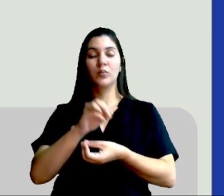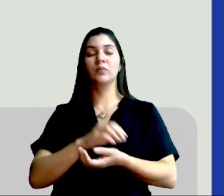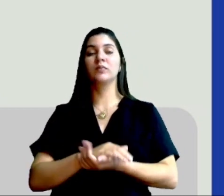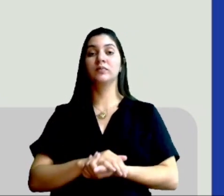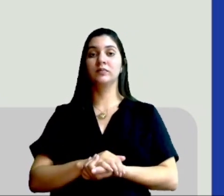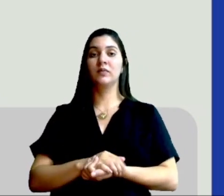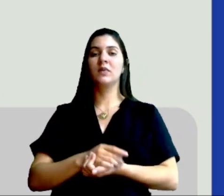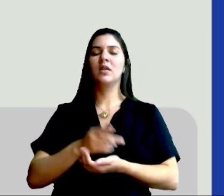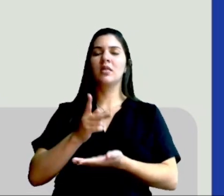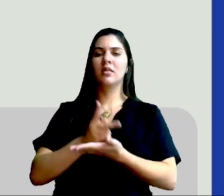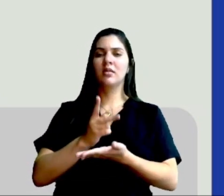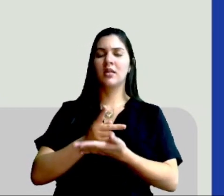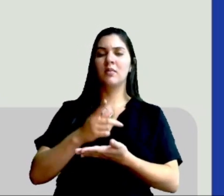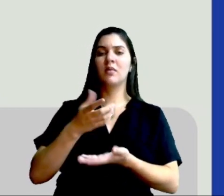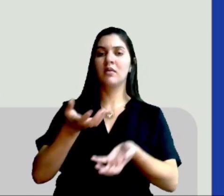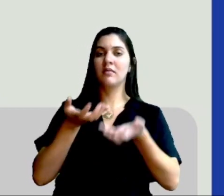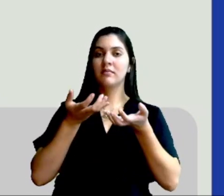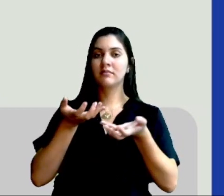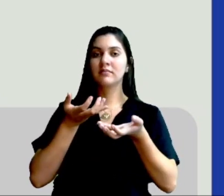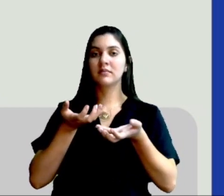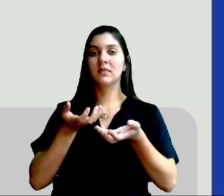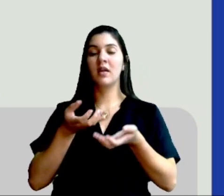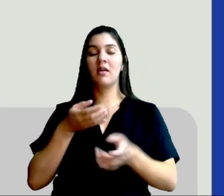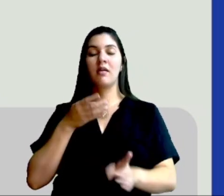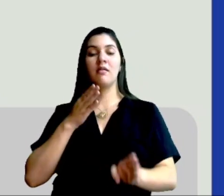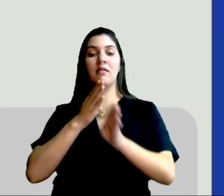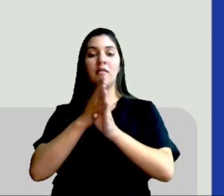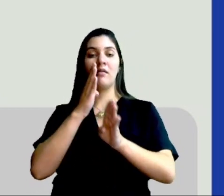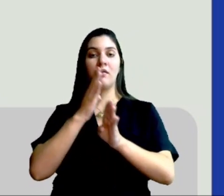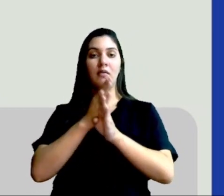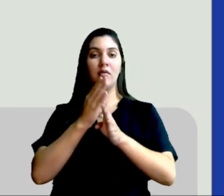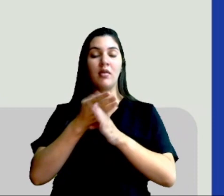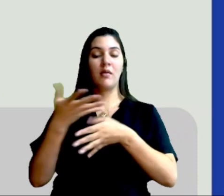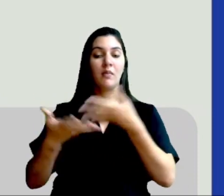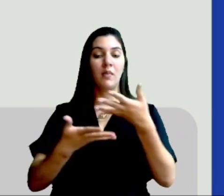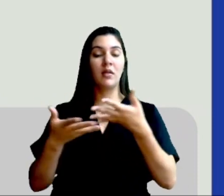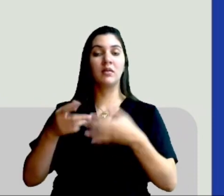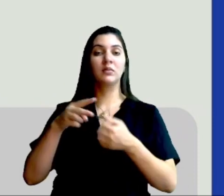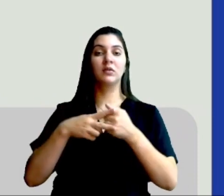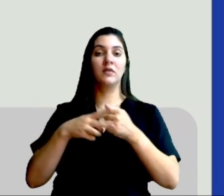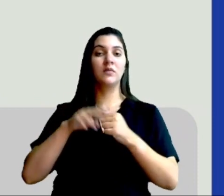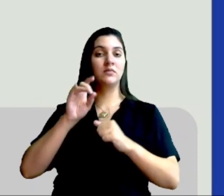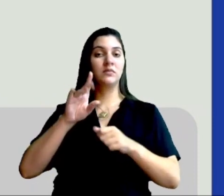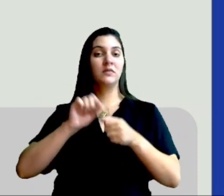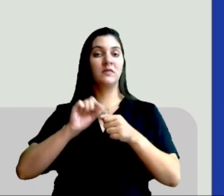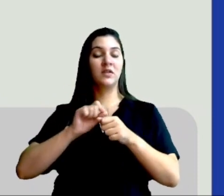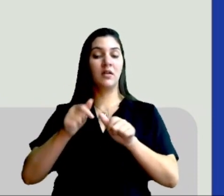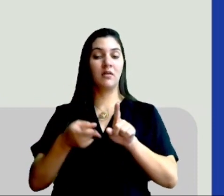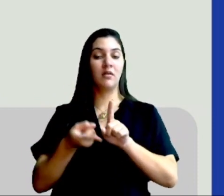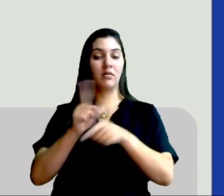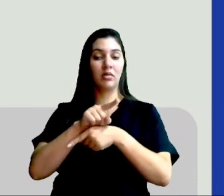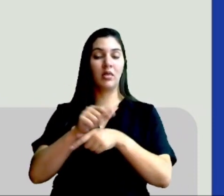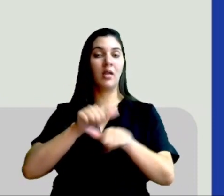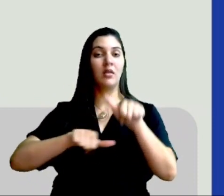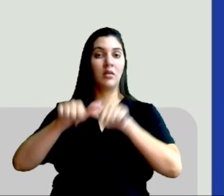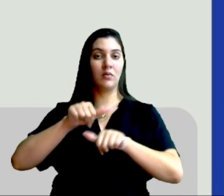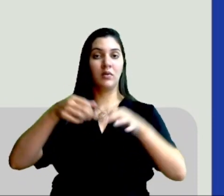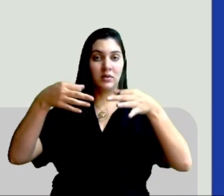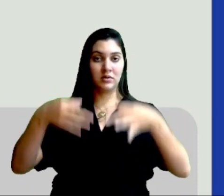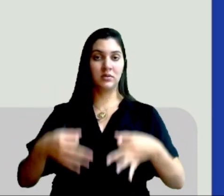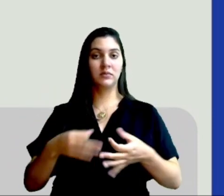vivido. Então, sempre que a gente quiser achar o particípio do verbo, é só a gente fazer essa troca, tá